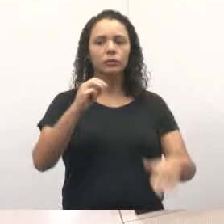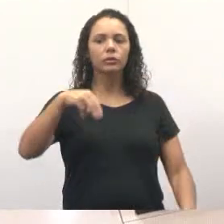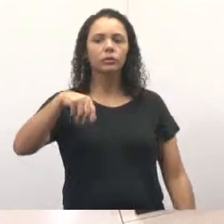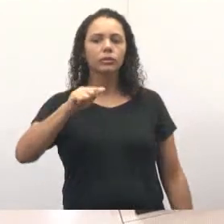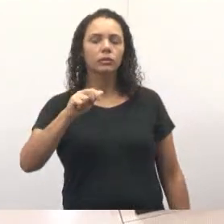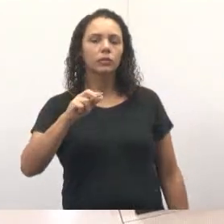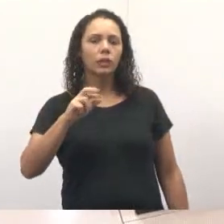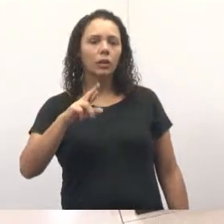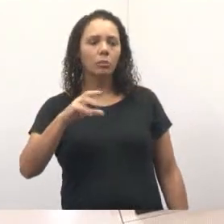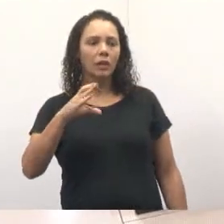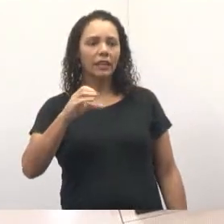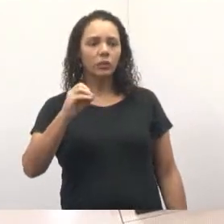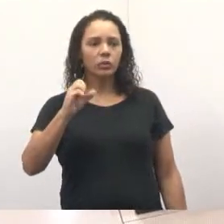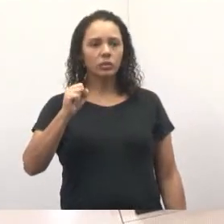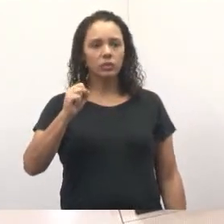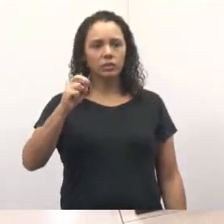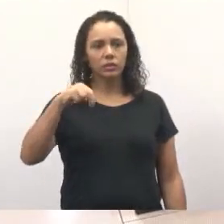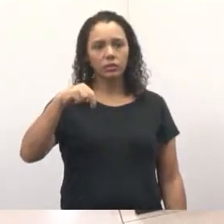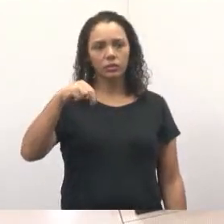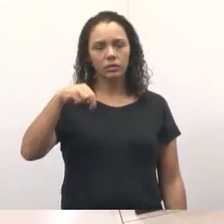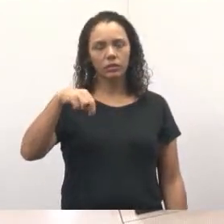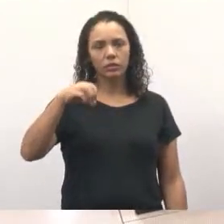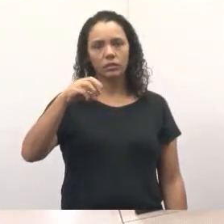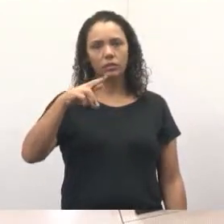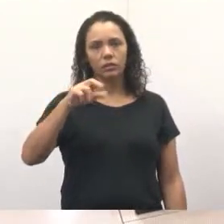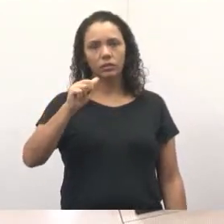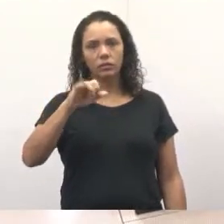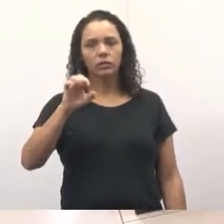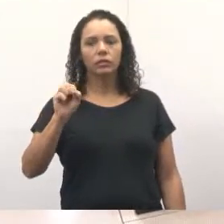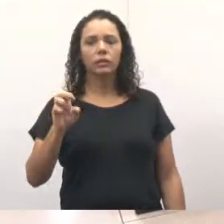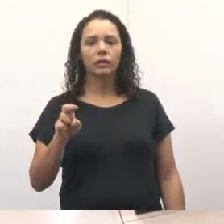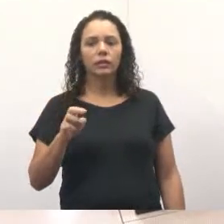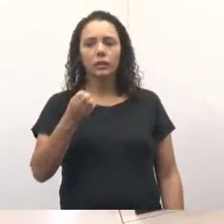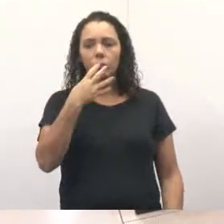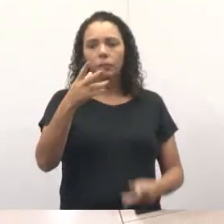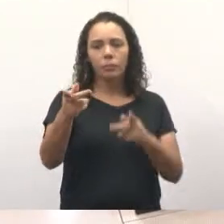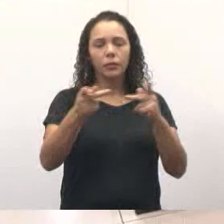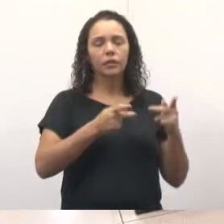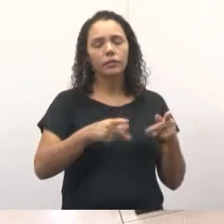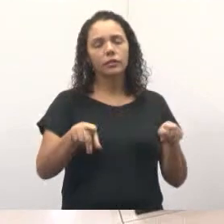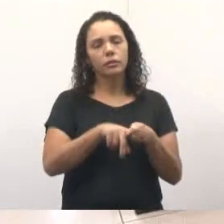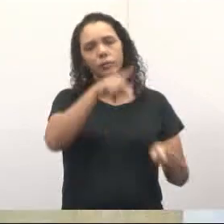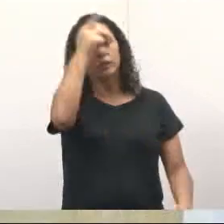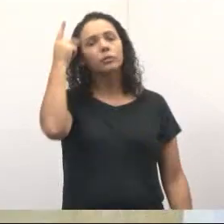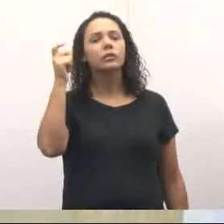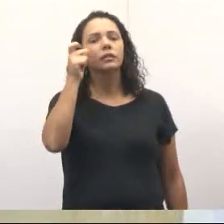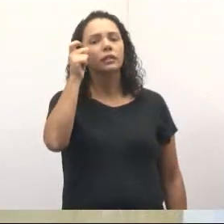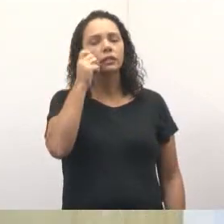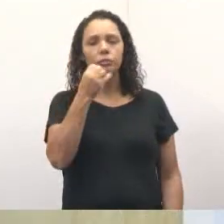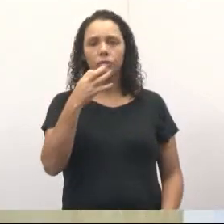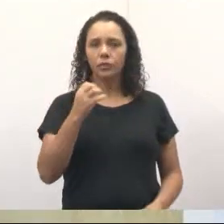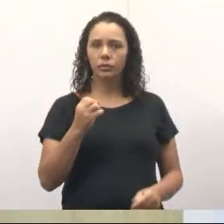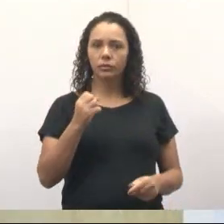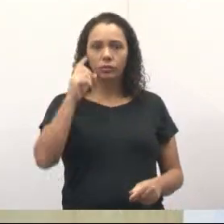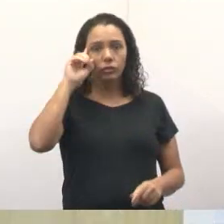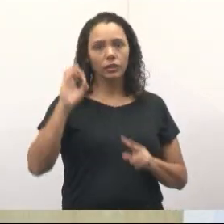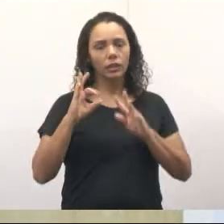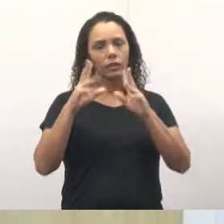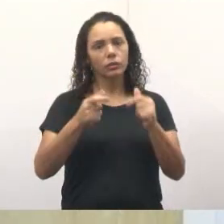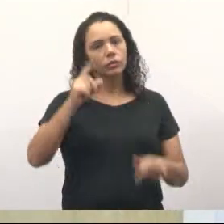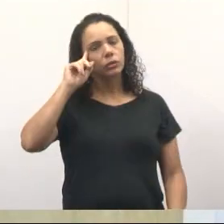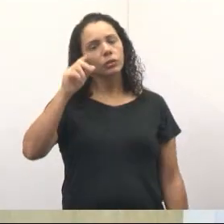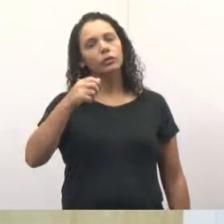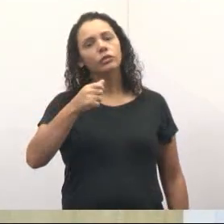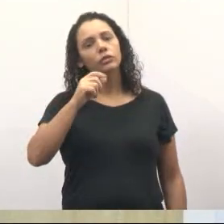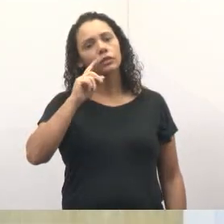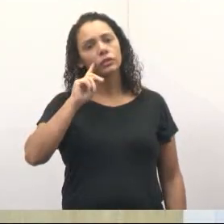manhã. Os telespectadores que nos assistem, internautas, bom dia a todos. Na presente data de 16